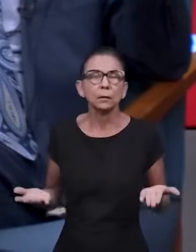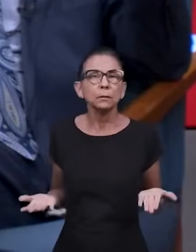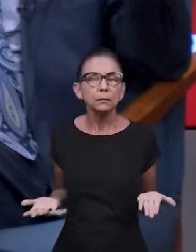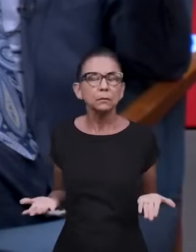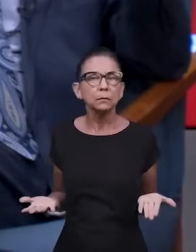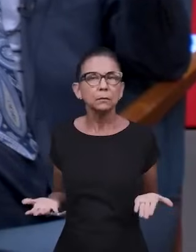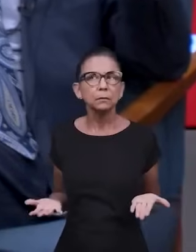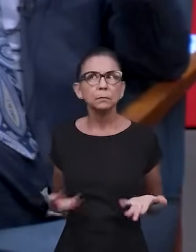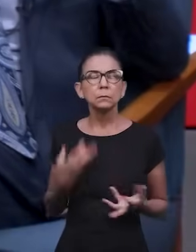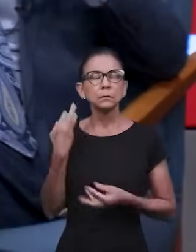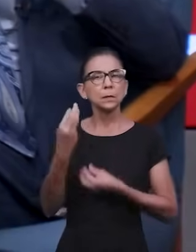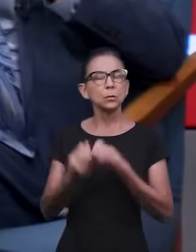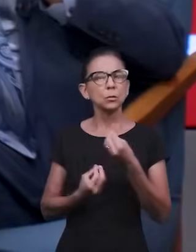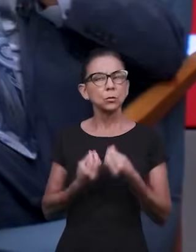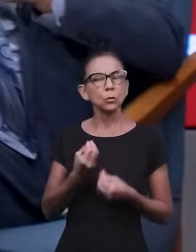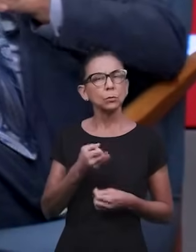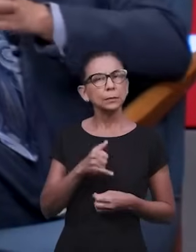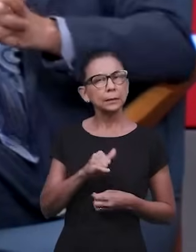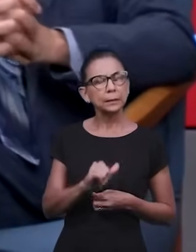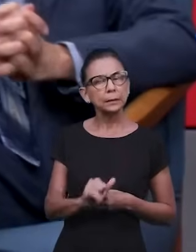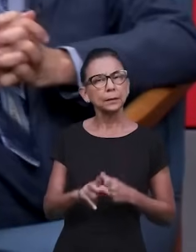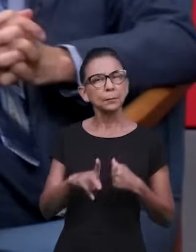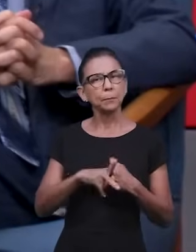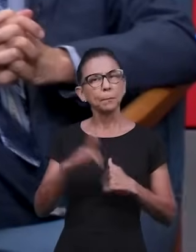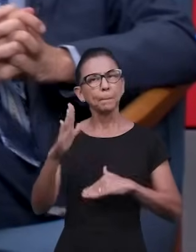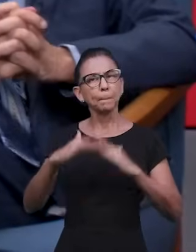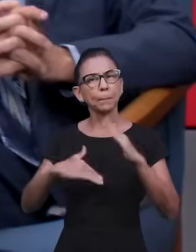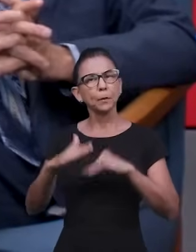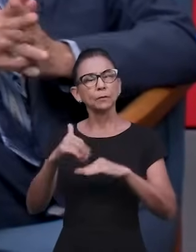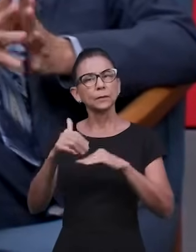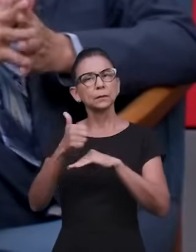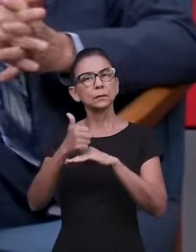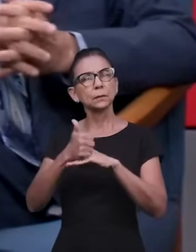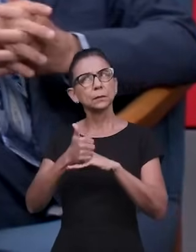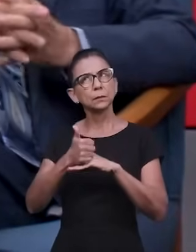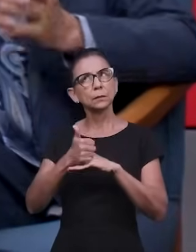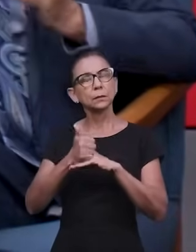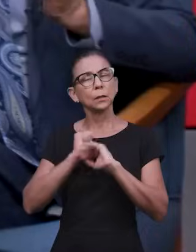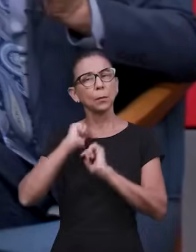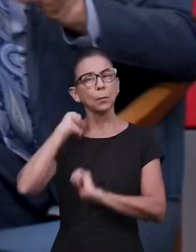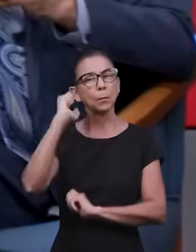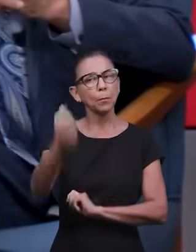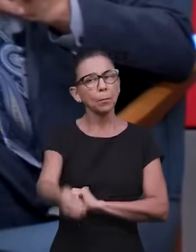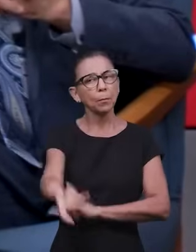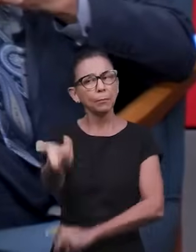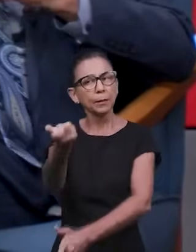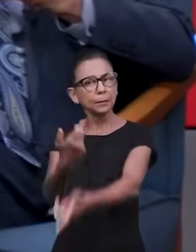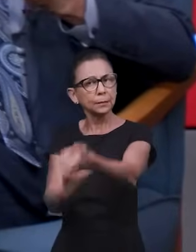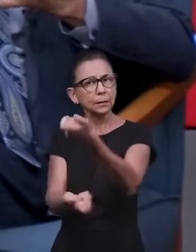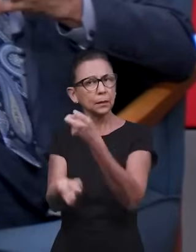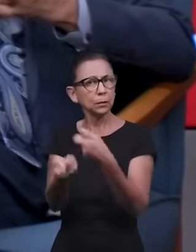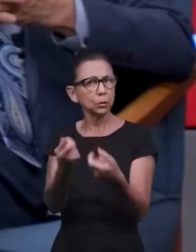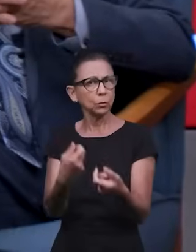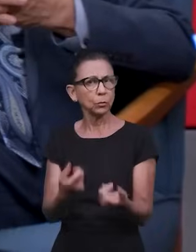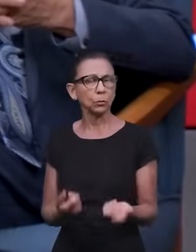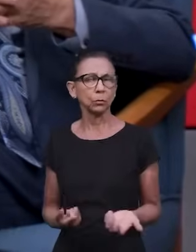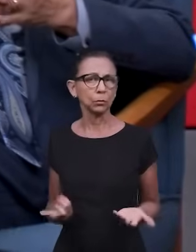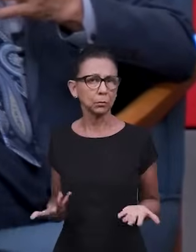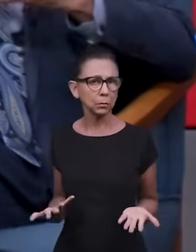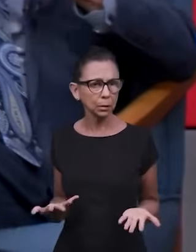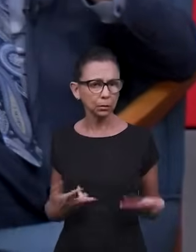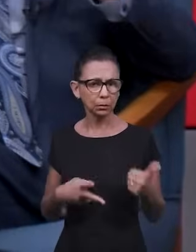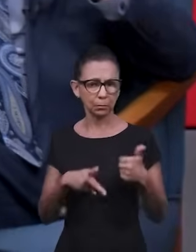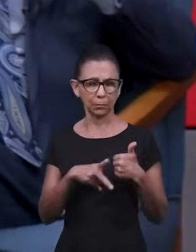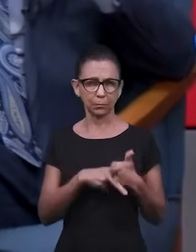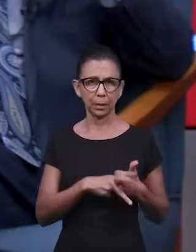Pedro era pescador então Pedro não tinha nenhum nenhuma nenhuma facilidade nem